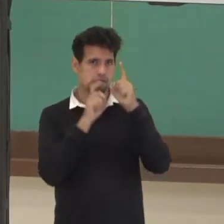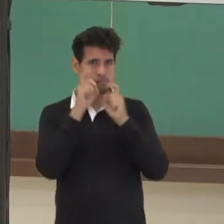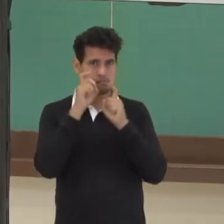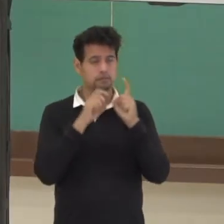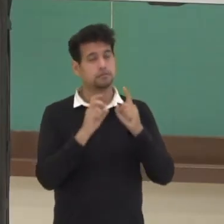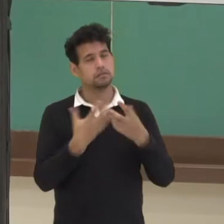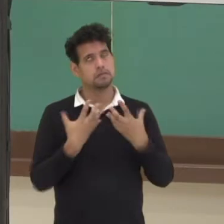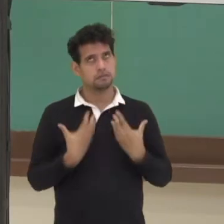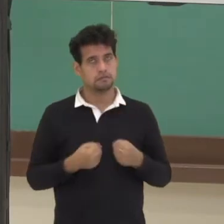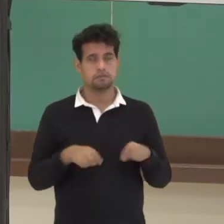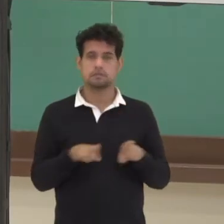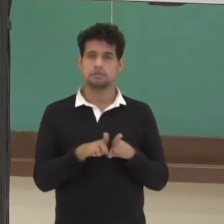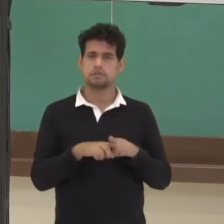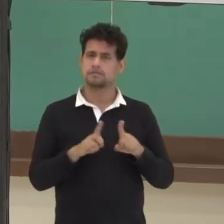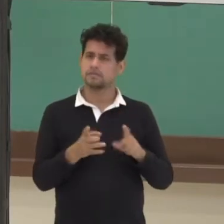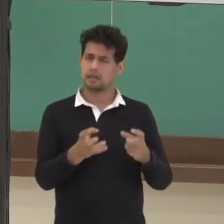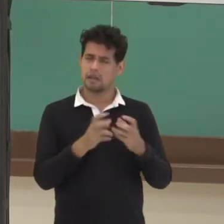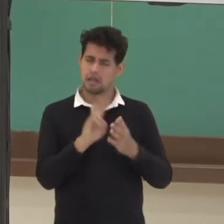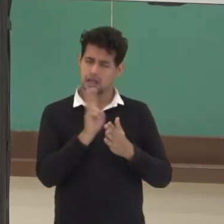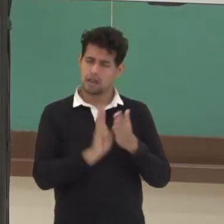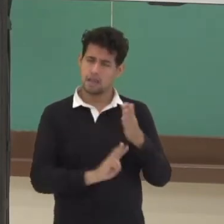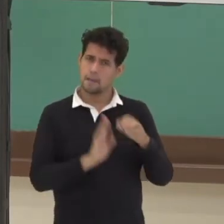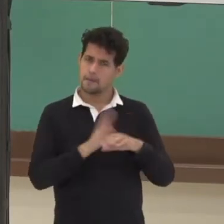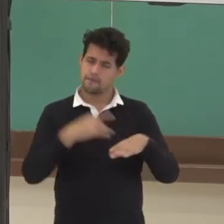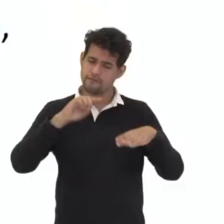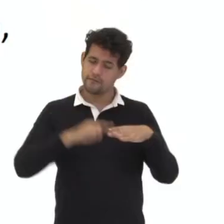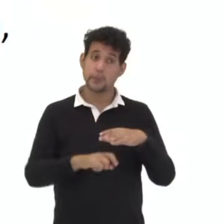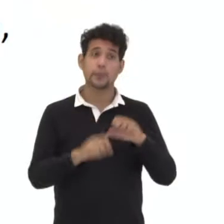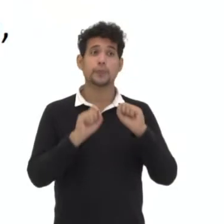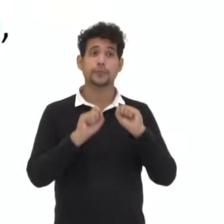Se você quer ler um pouquinho mais, acessa